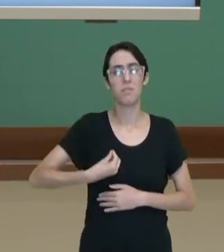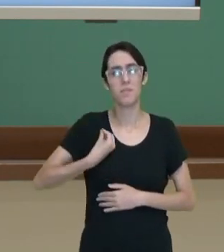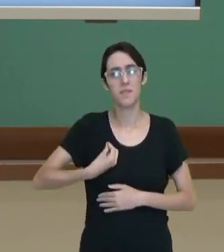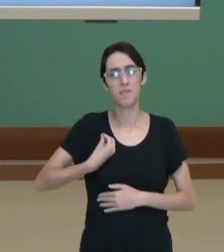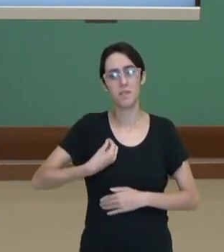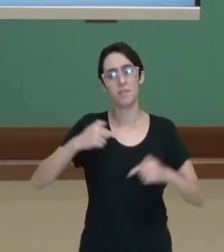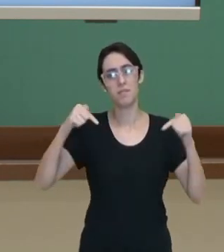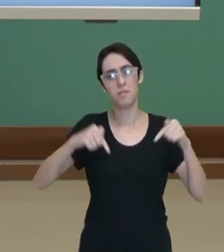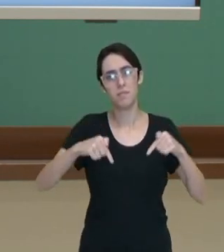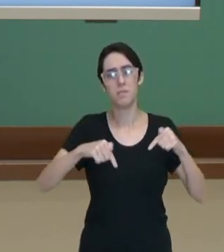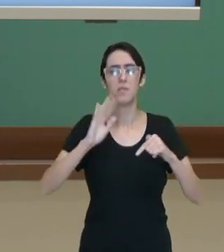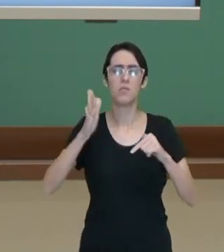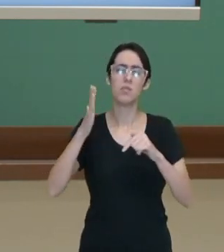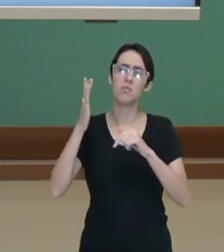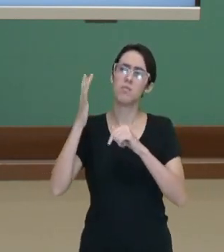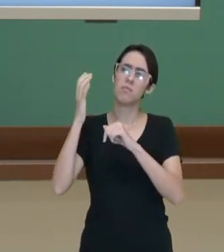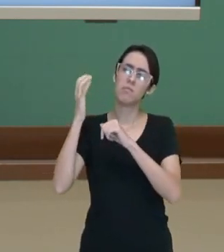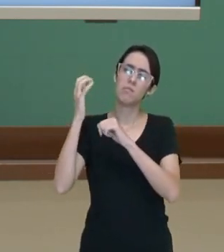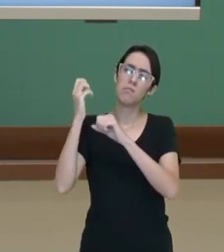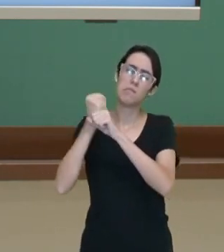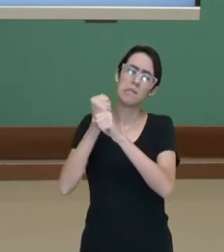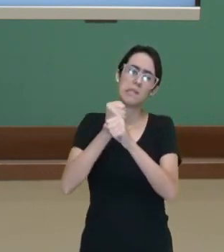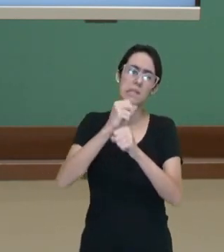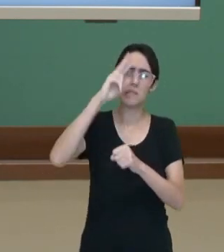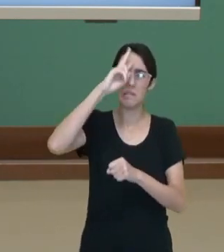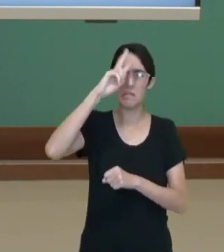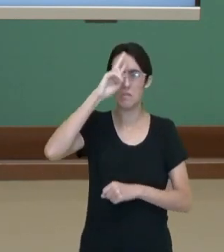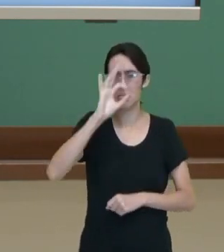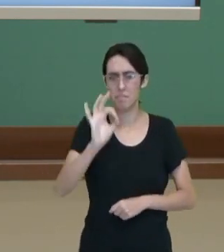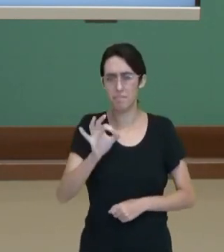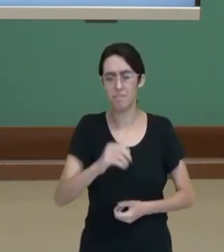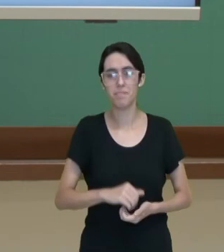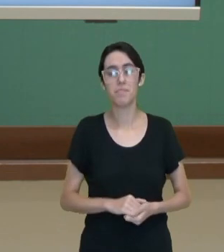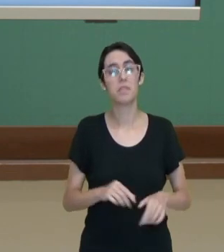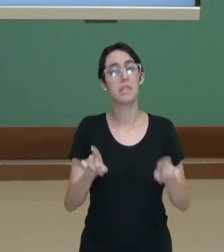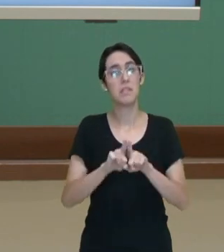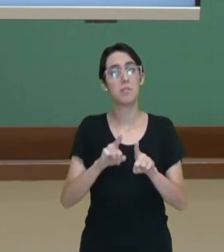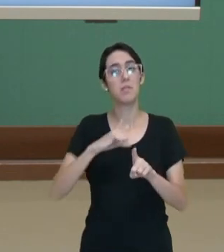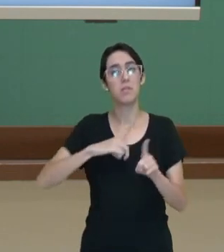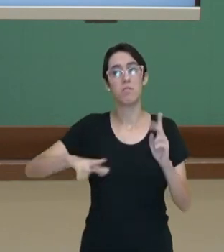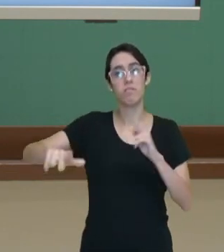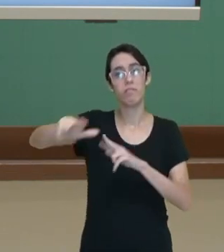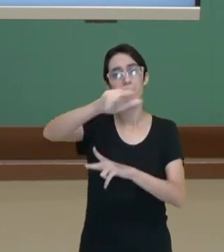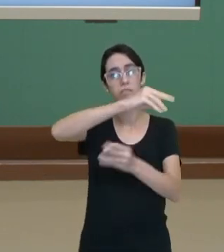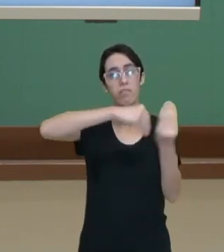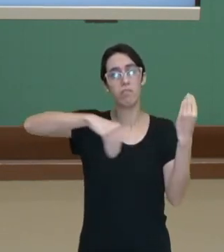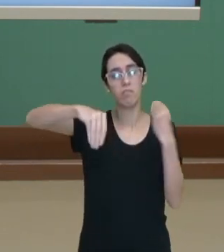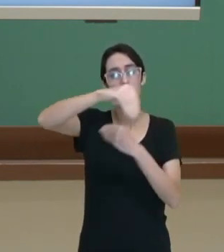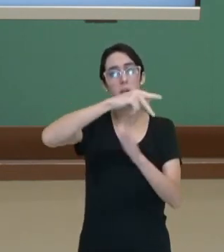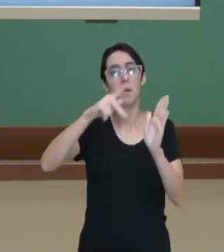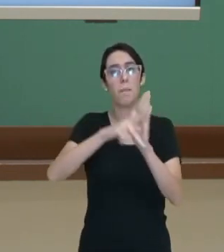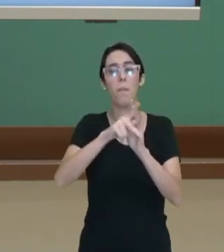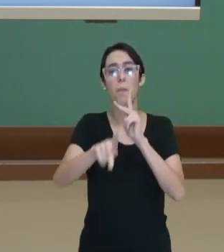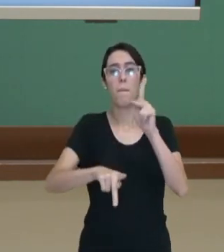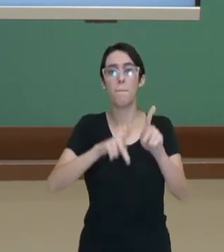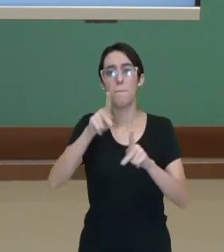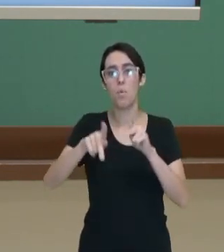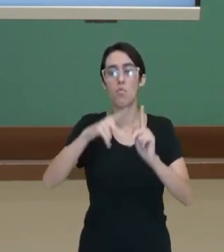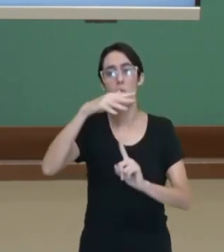recebe ao longo de toda a sua história, né? E a miscigenação do povo paranaense como uma